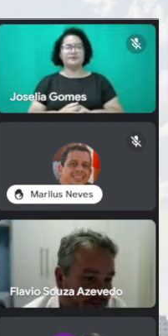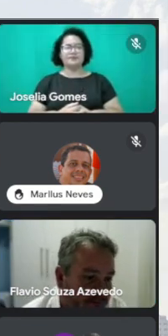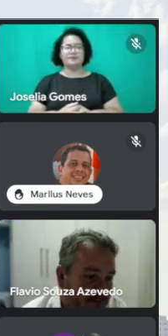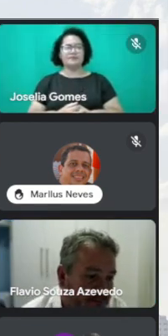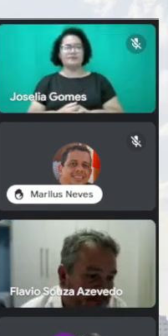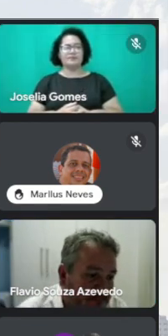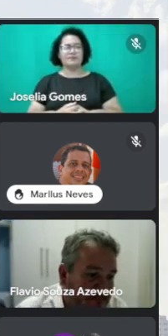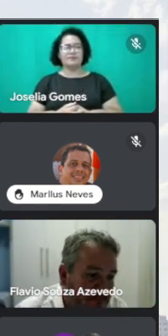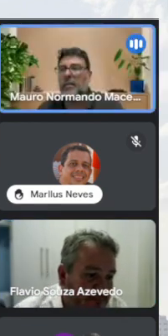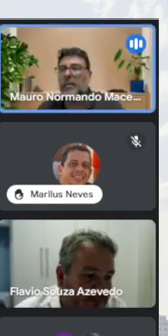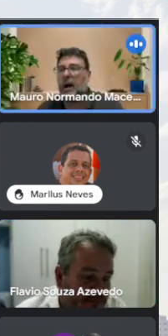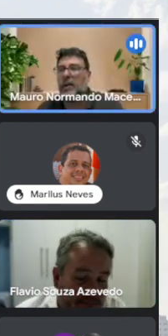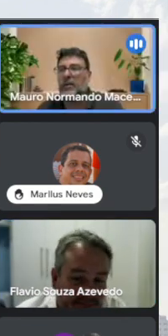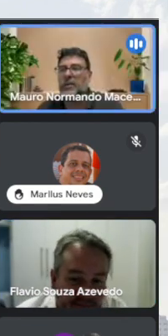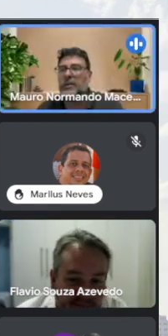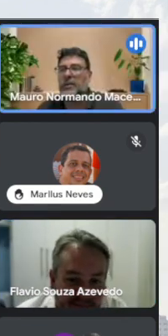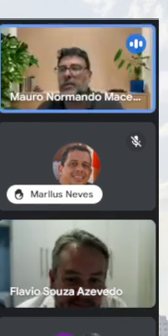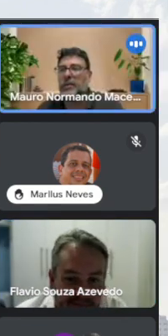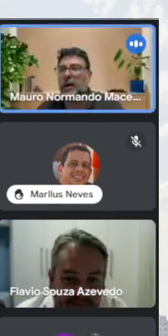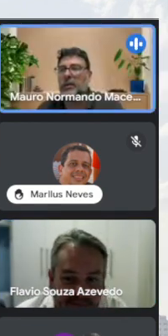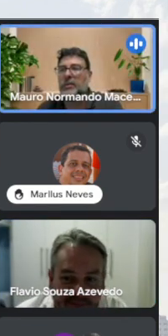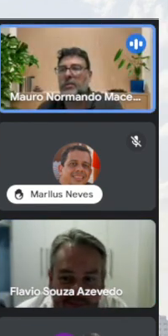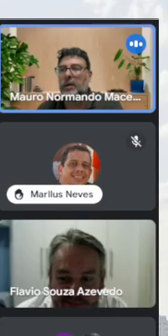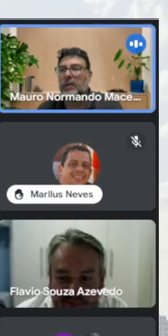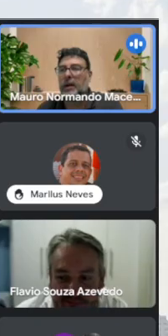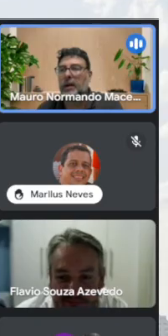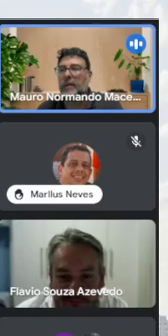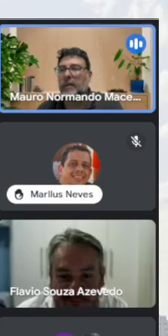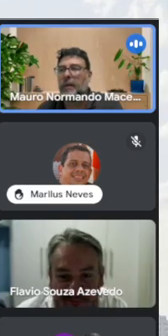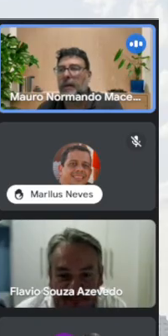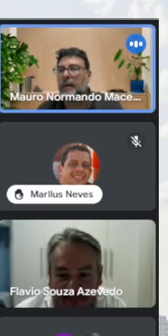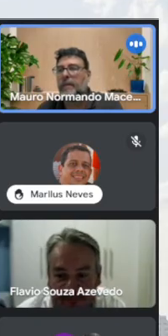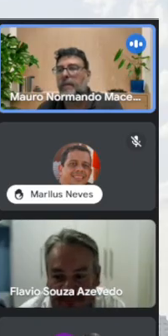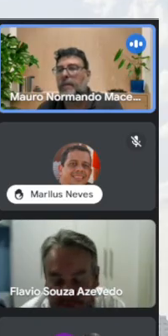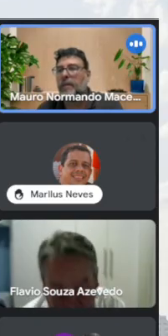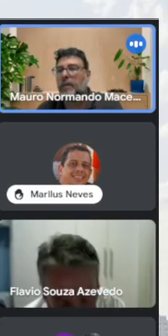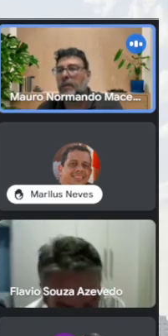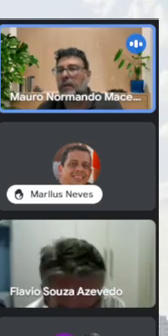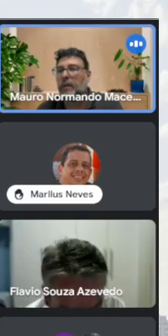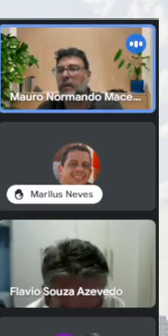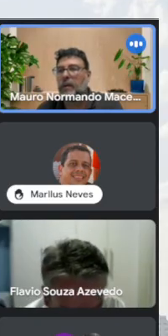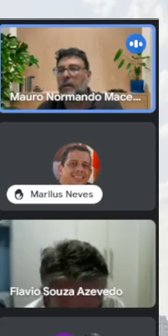Obrigado. Eu vou passar para Marlos. Marlos, pode falar.